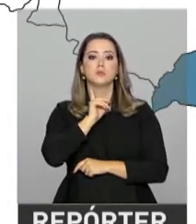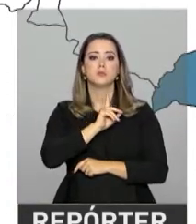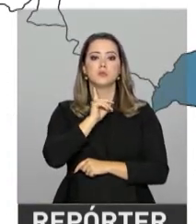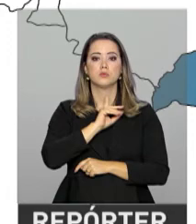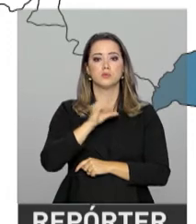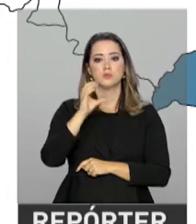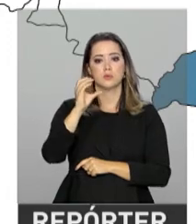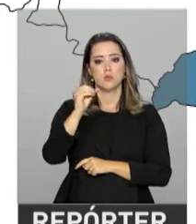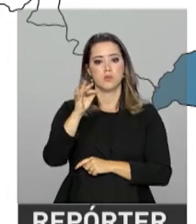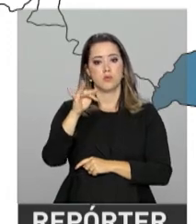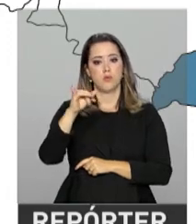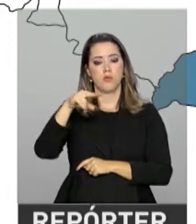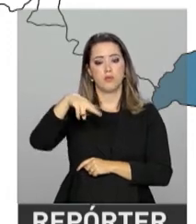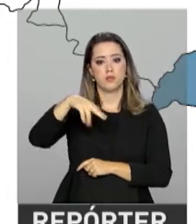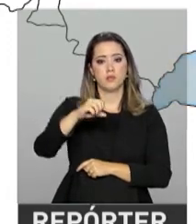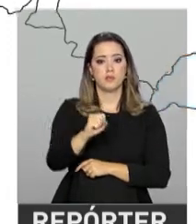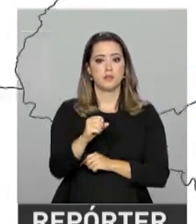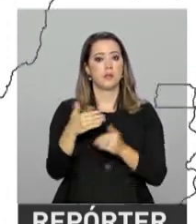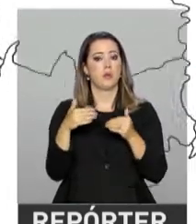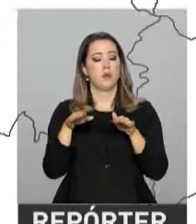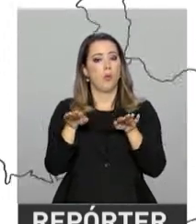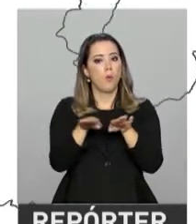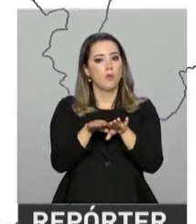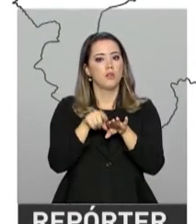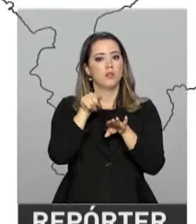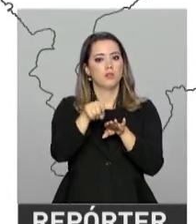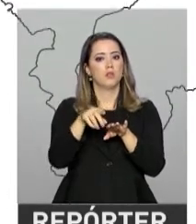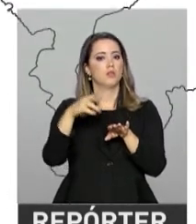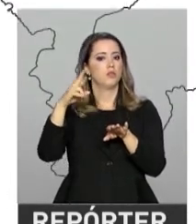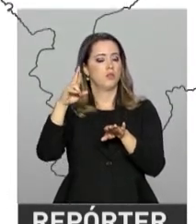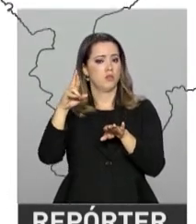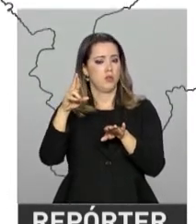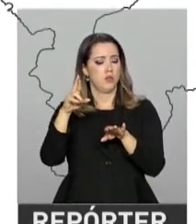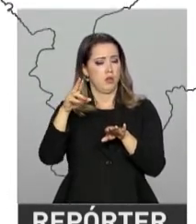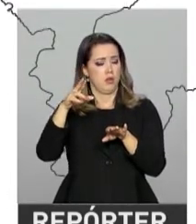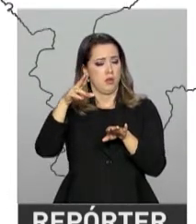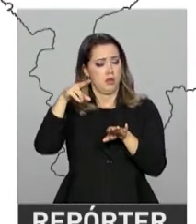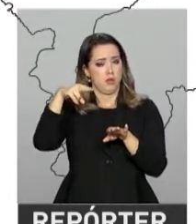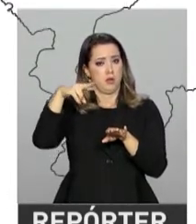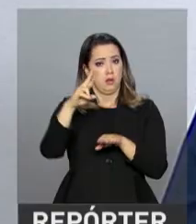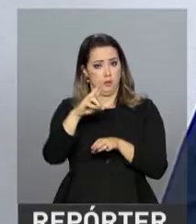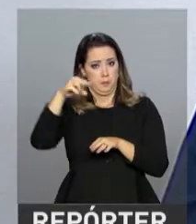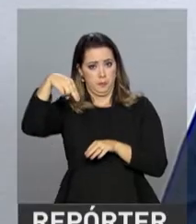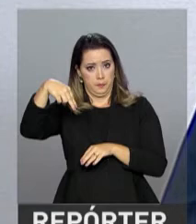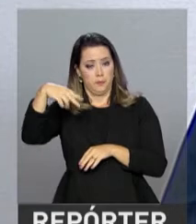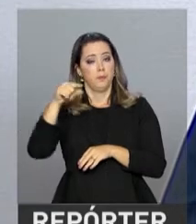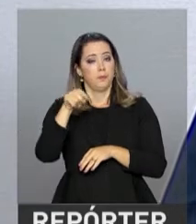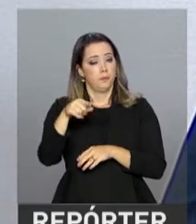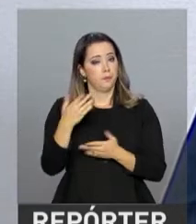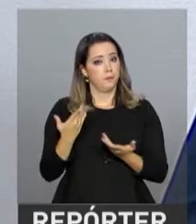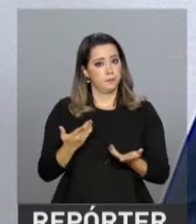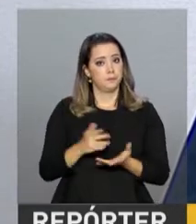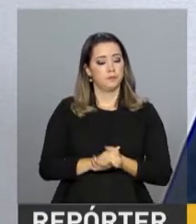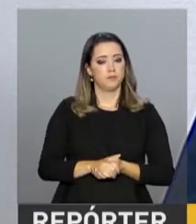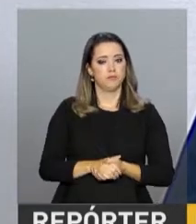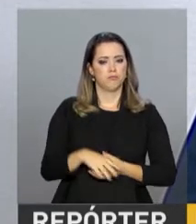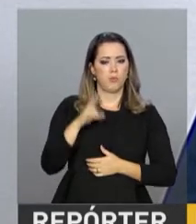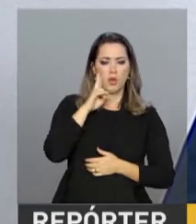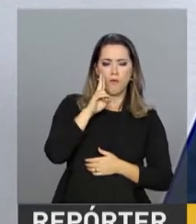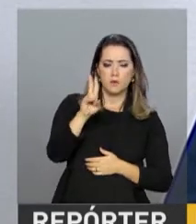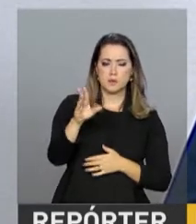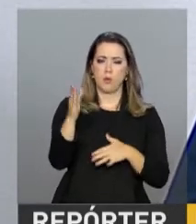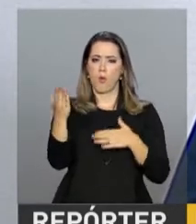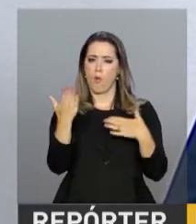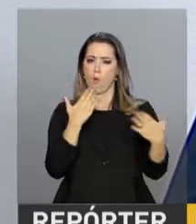os terminais de confins minas gerais e natal no rio grande do norte olhando os resultados de uma